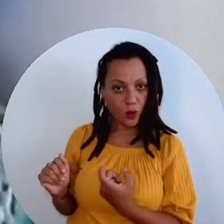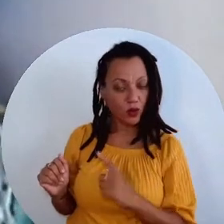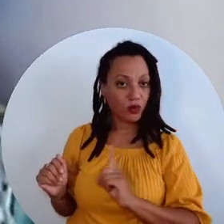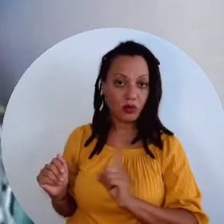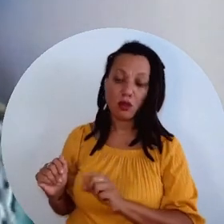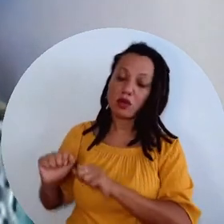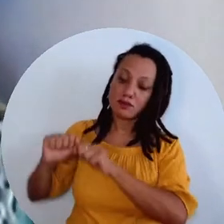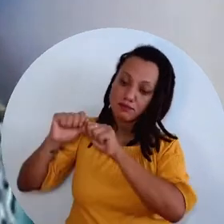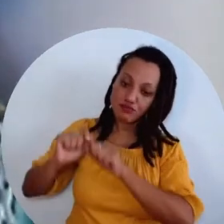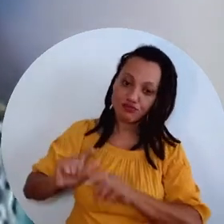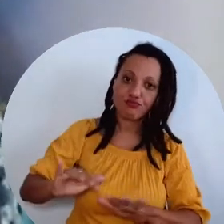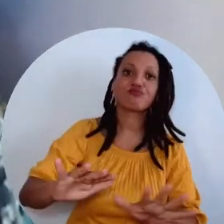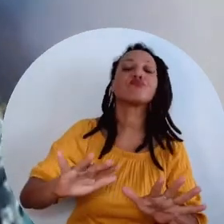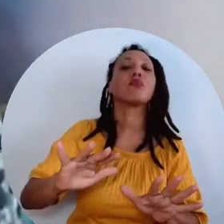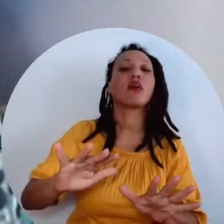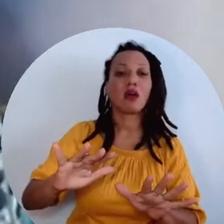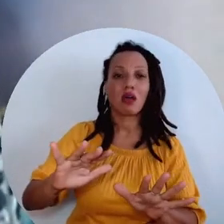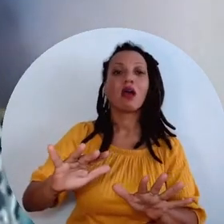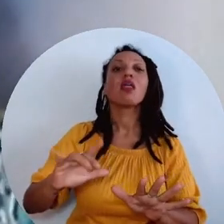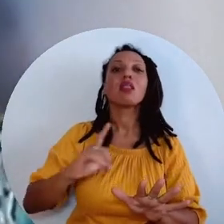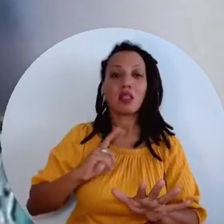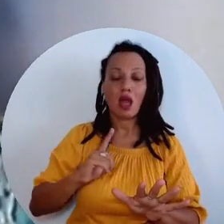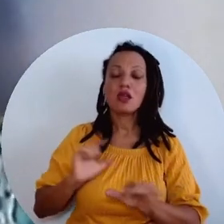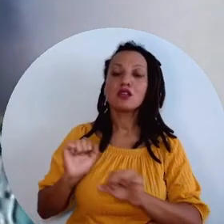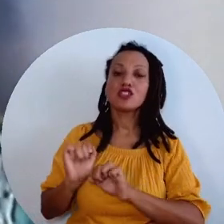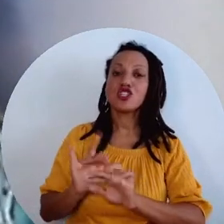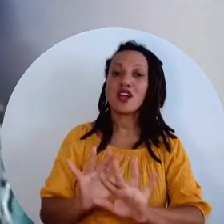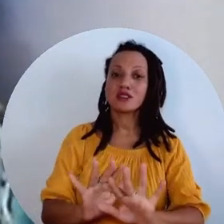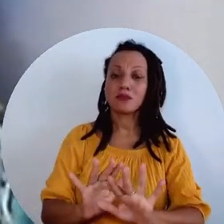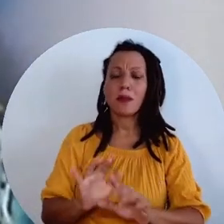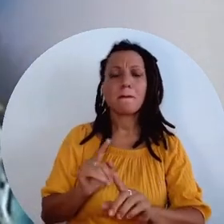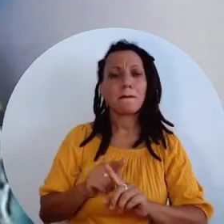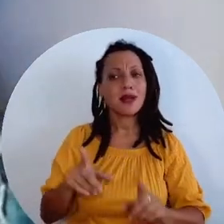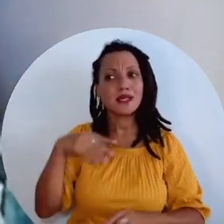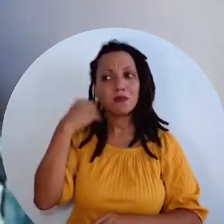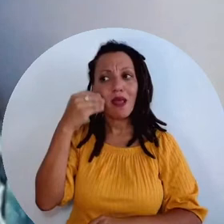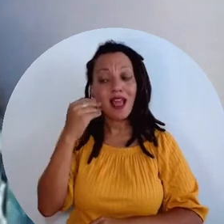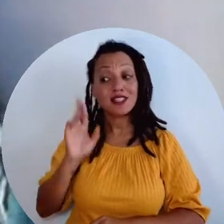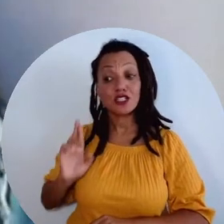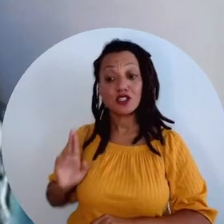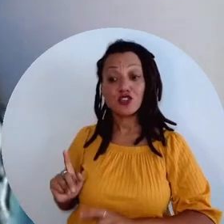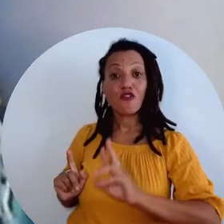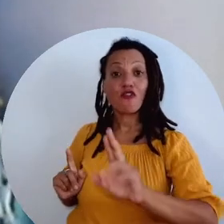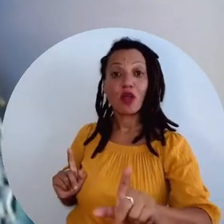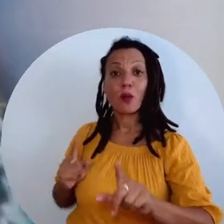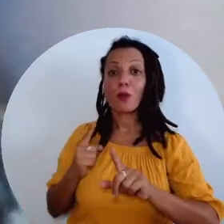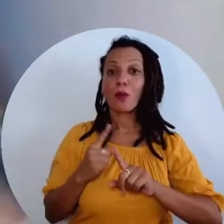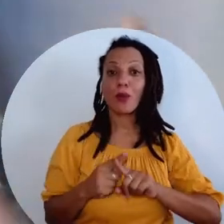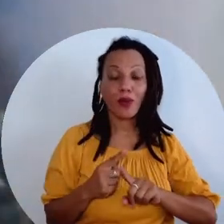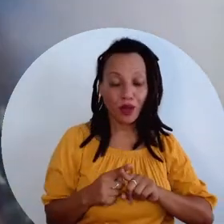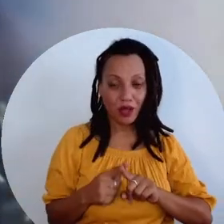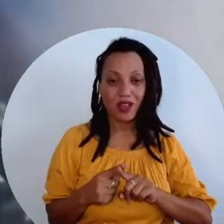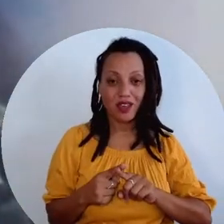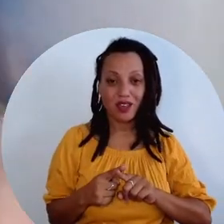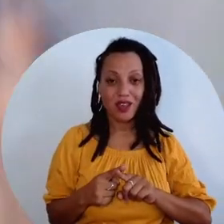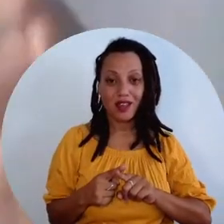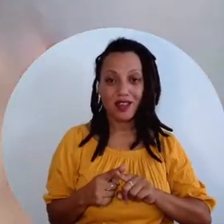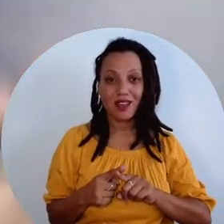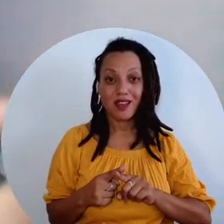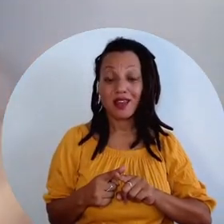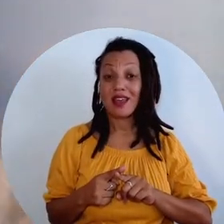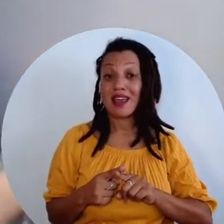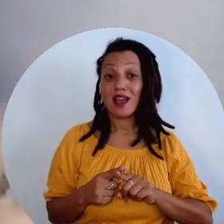para afrodiáspora. E que o grande diferencial dessa experiência é justamente o fato